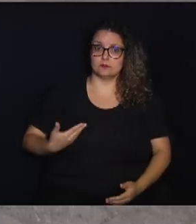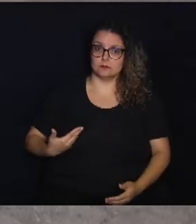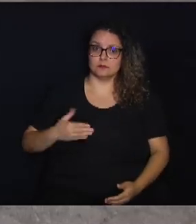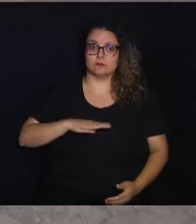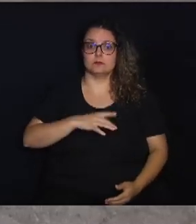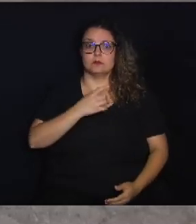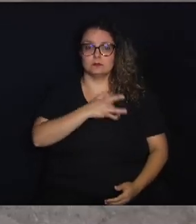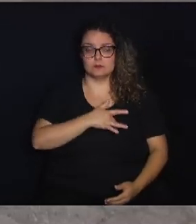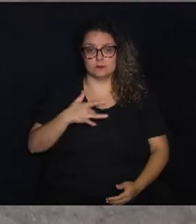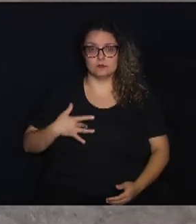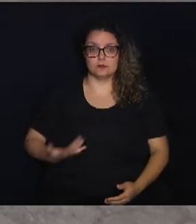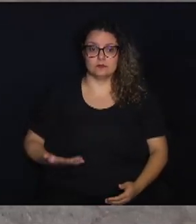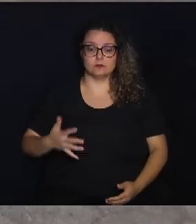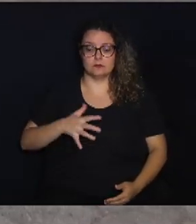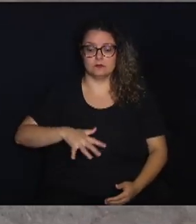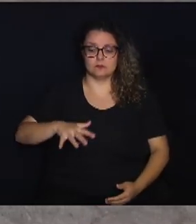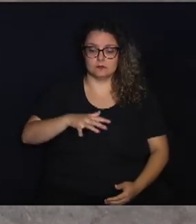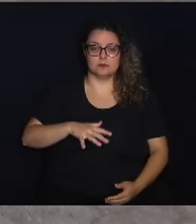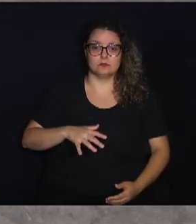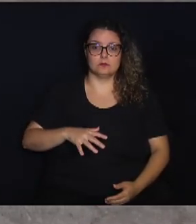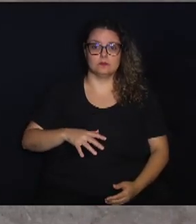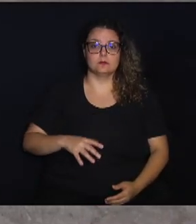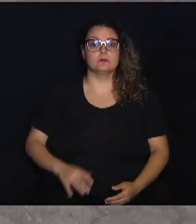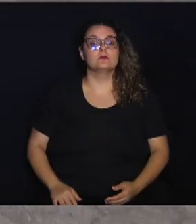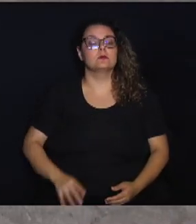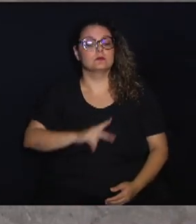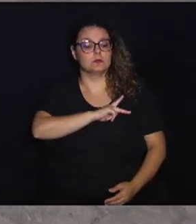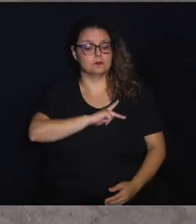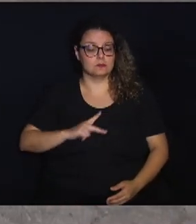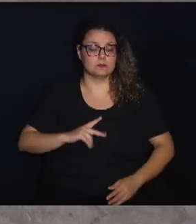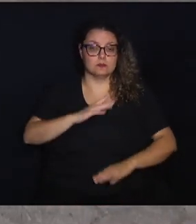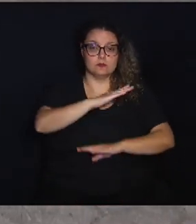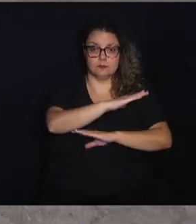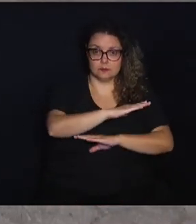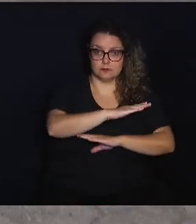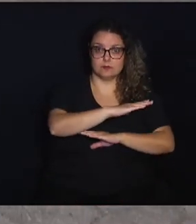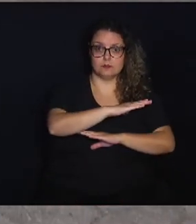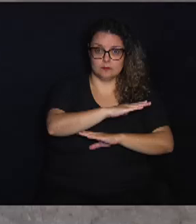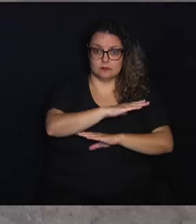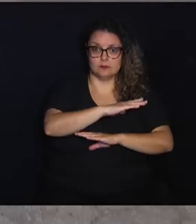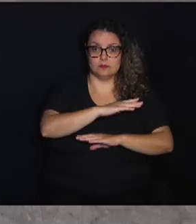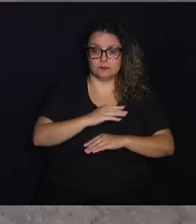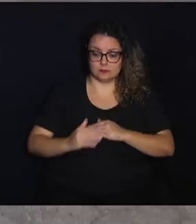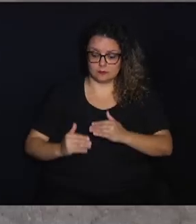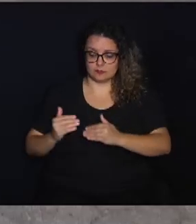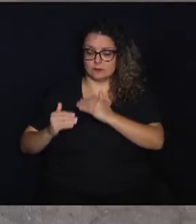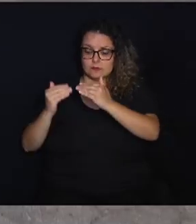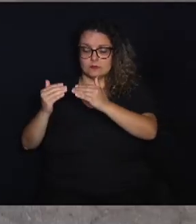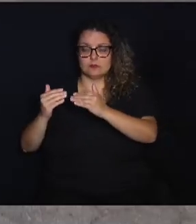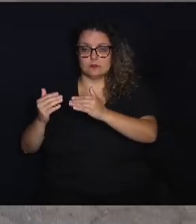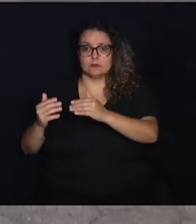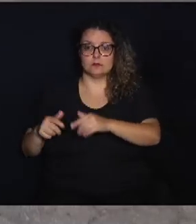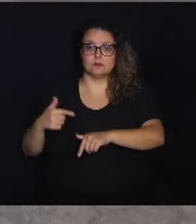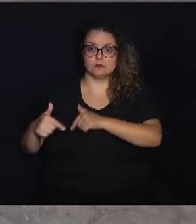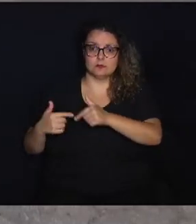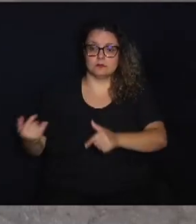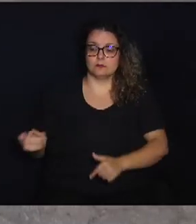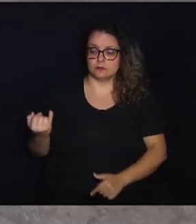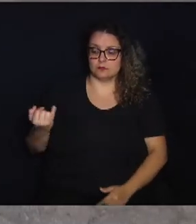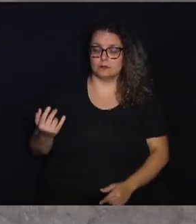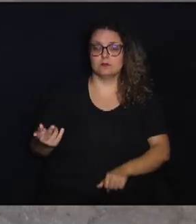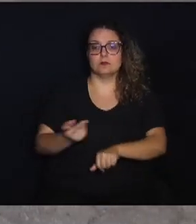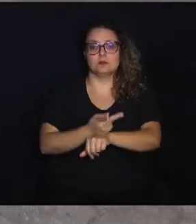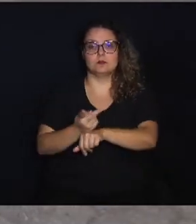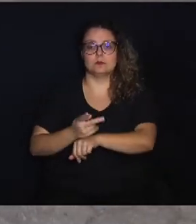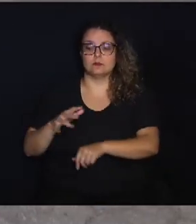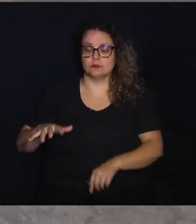assistência social, o presidente da Câmara procurou fortalecer entidades que desenvolvem um trabalho relevante em diferentes nichos